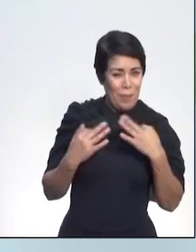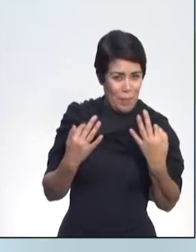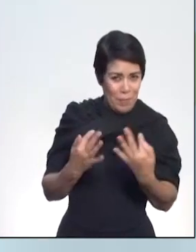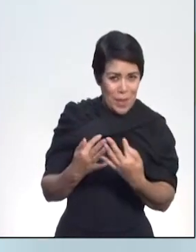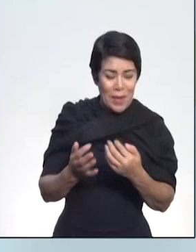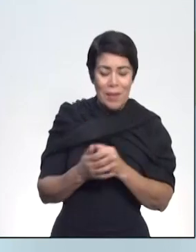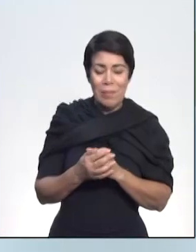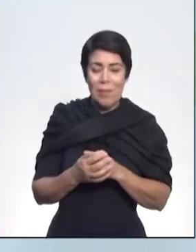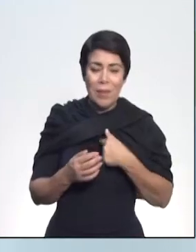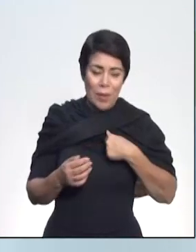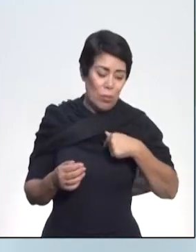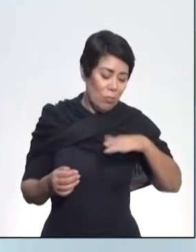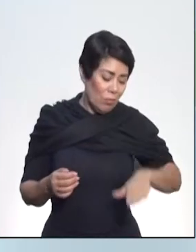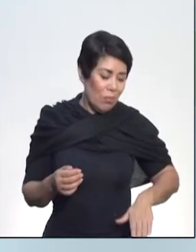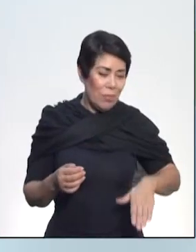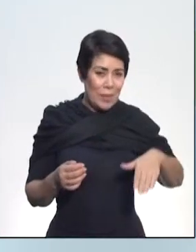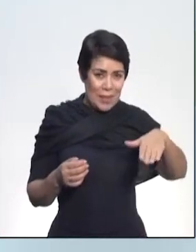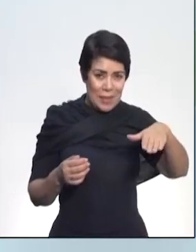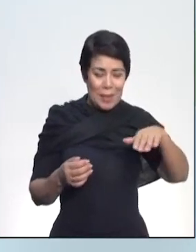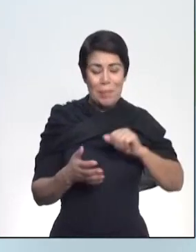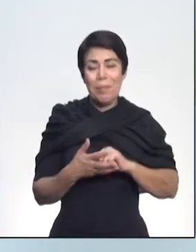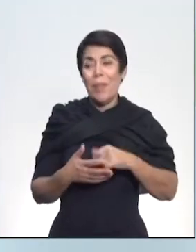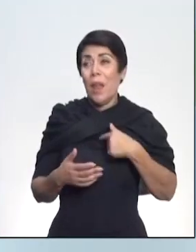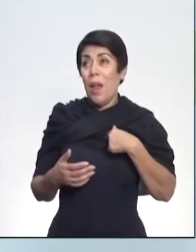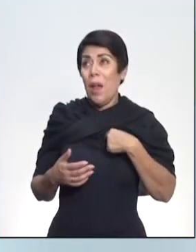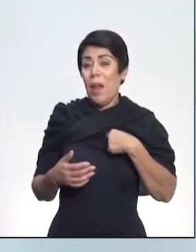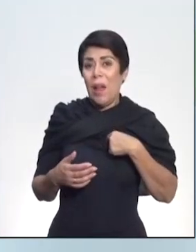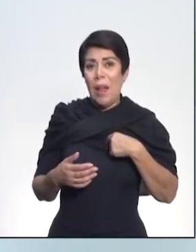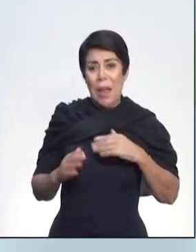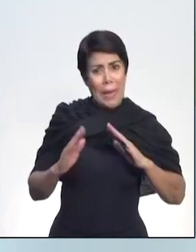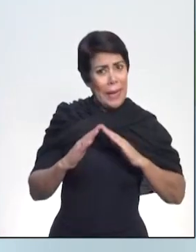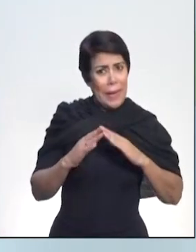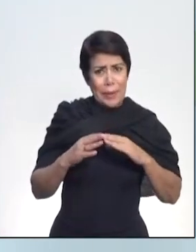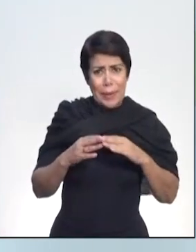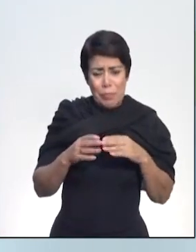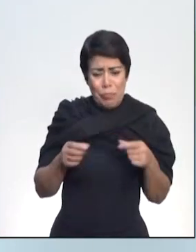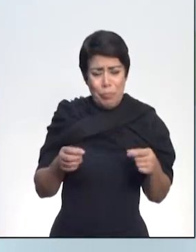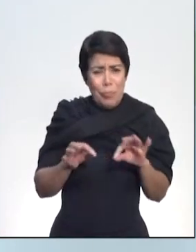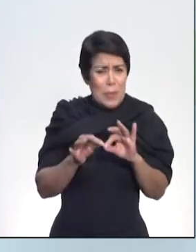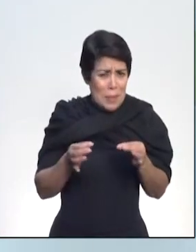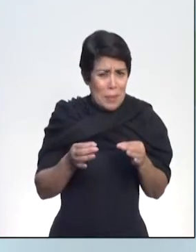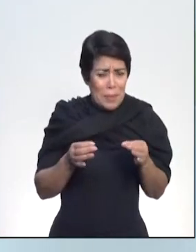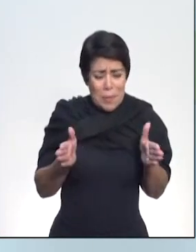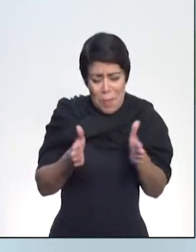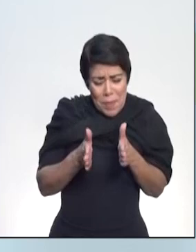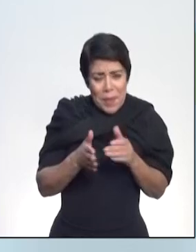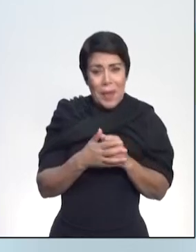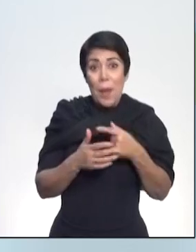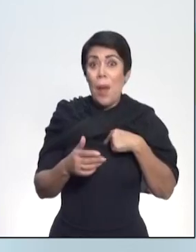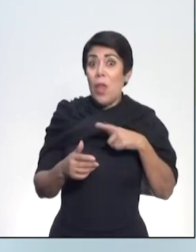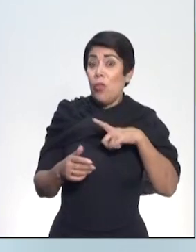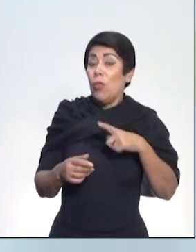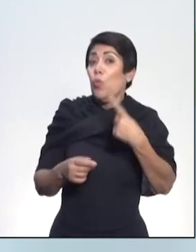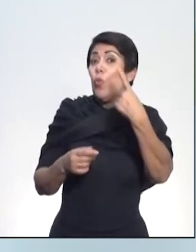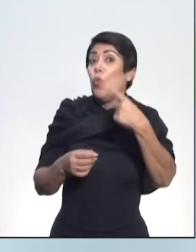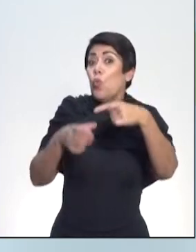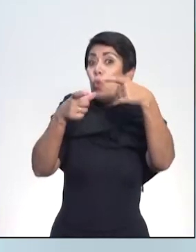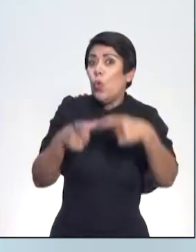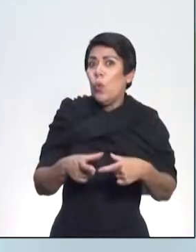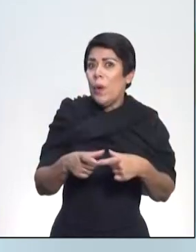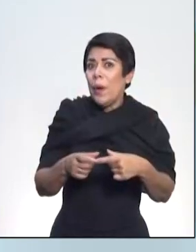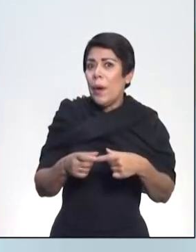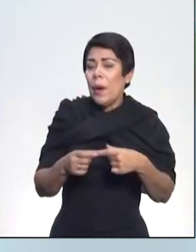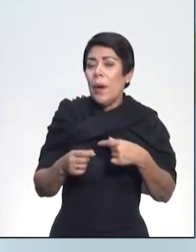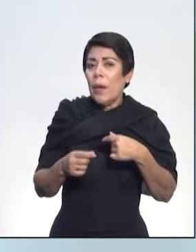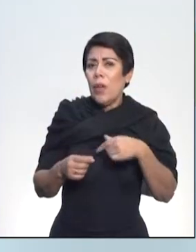onde eu passei a maior parte da minha infância e adolescência, não era grande, mas era naquele cantinho, e tinha até um lugar na própria cozinha